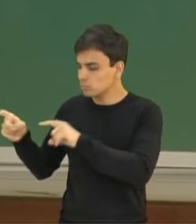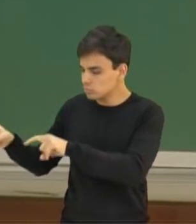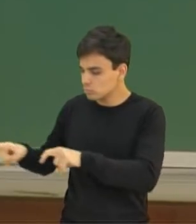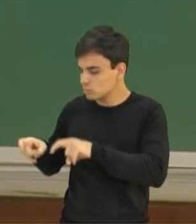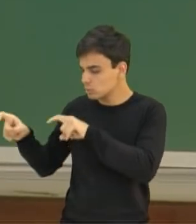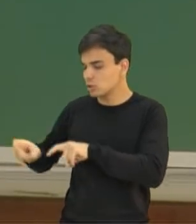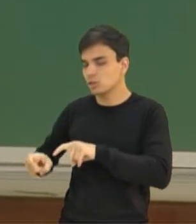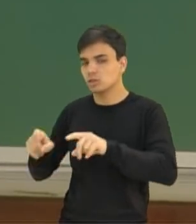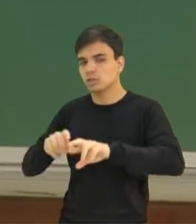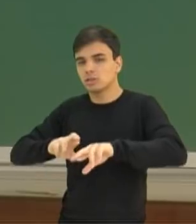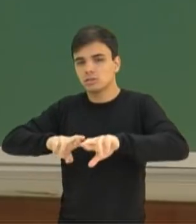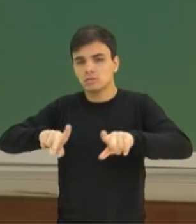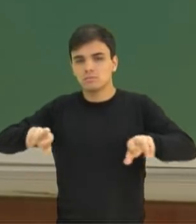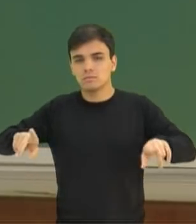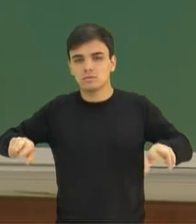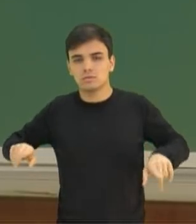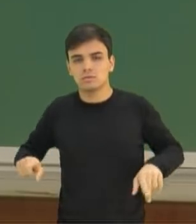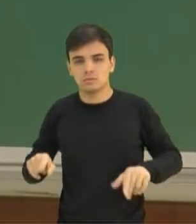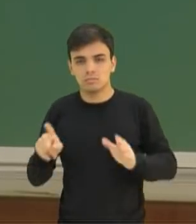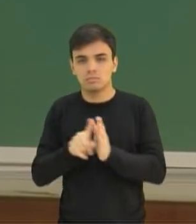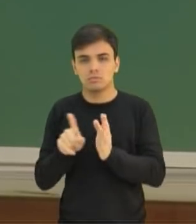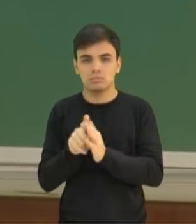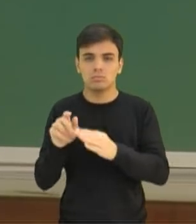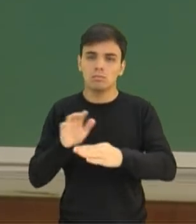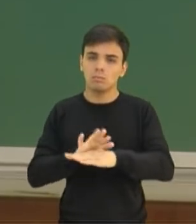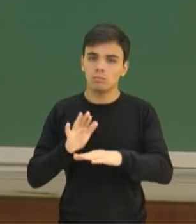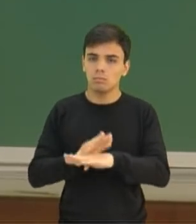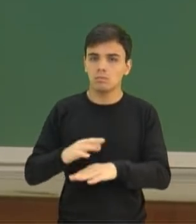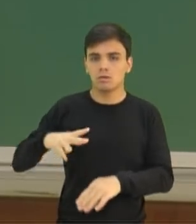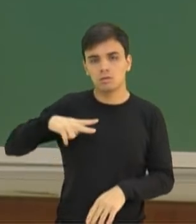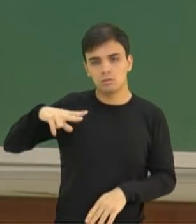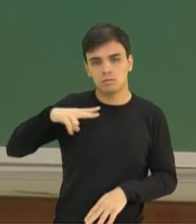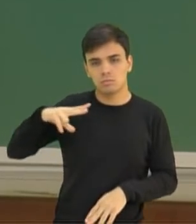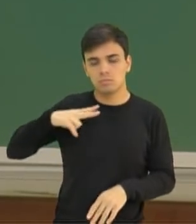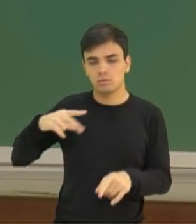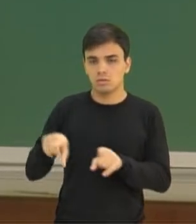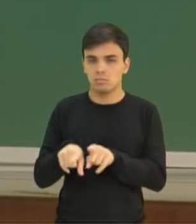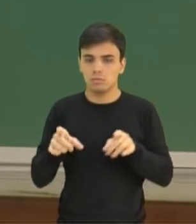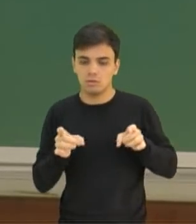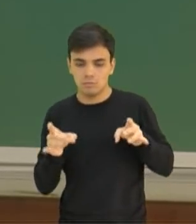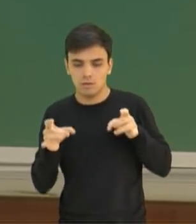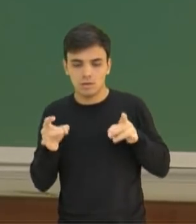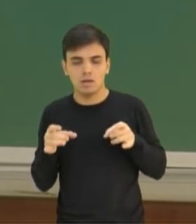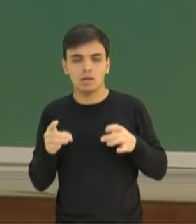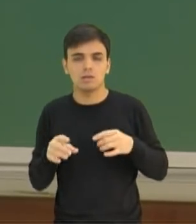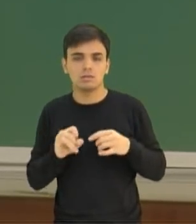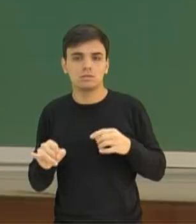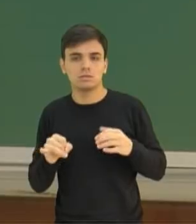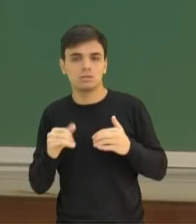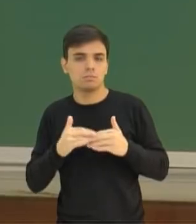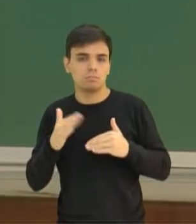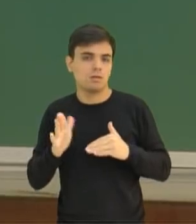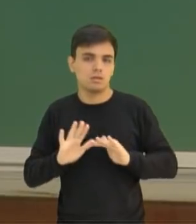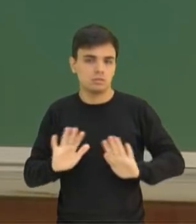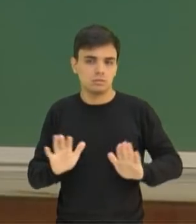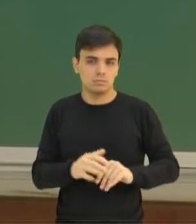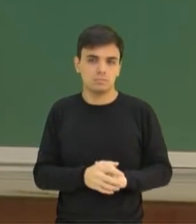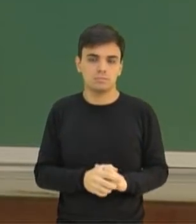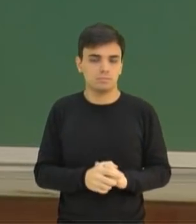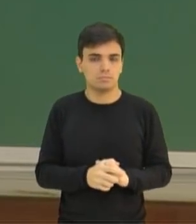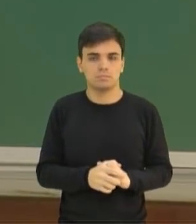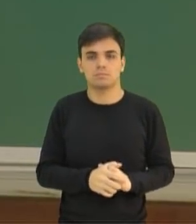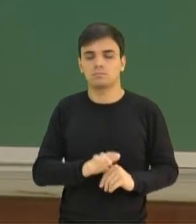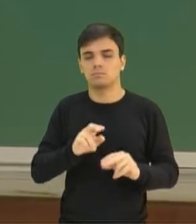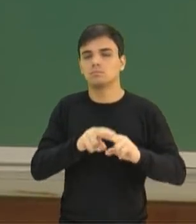diferentes itens para atender o próprio consumo e vendem o que sobra desse consumo, vendem o excedente. Então, nós temos